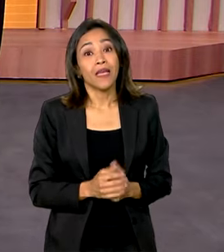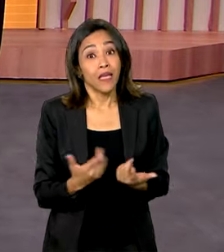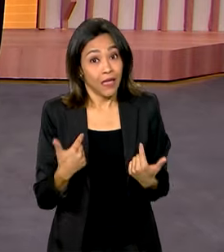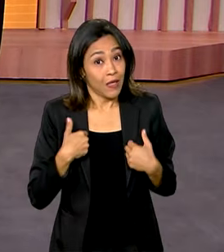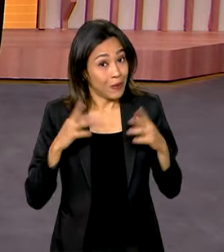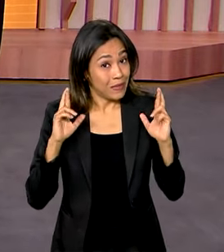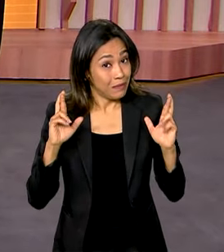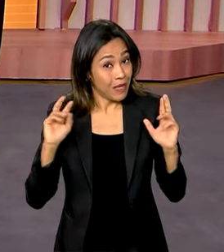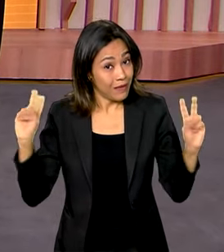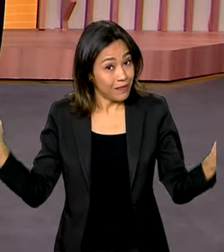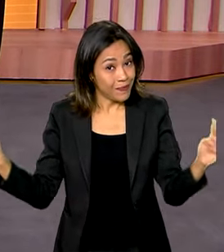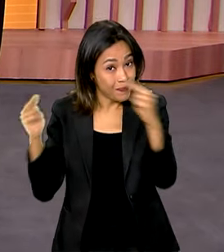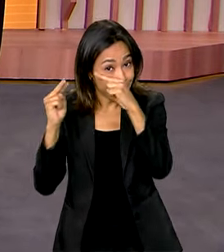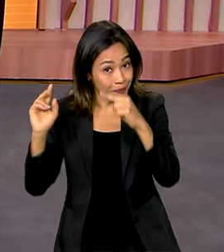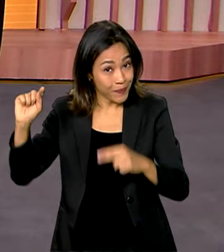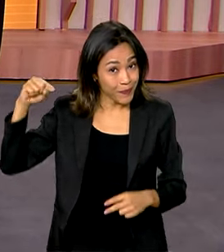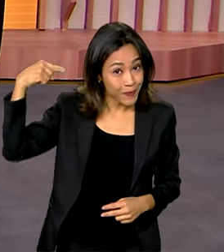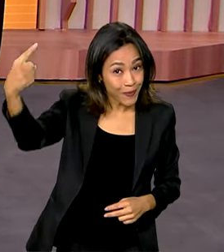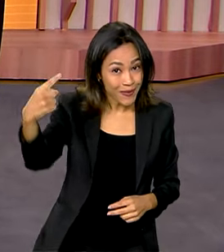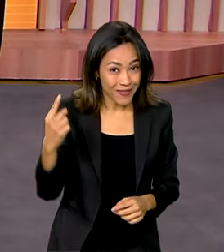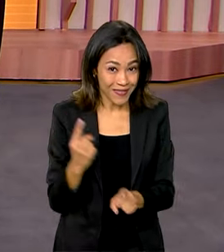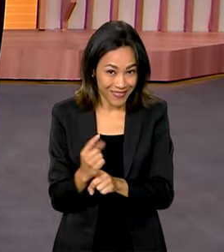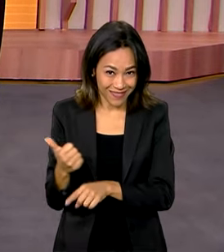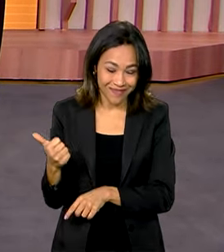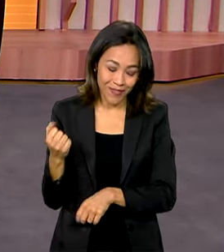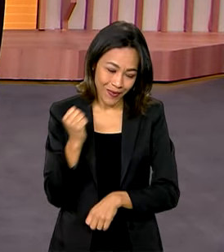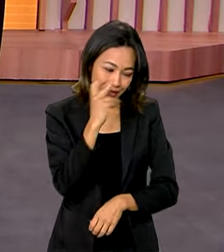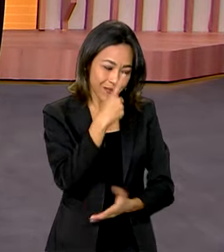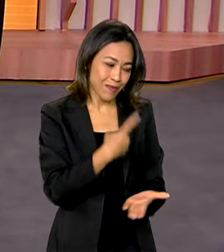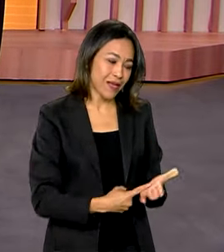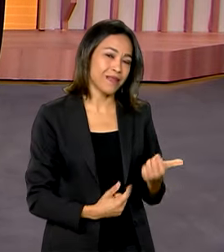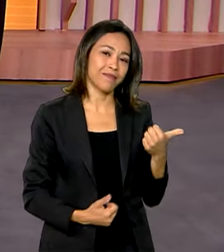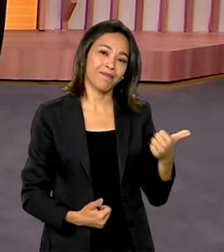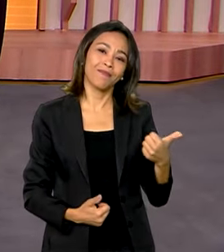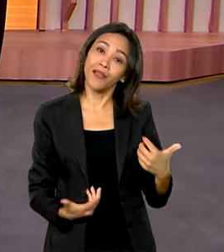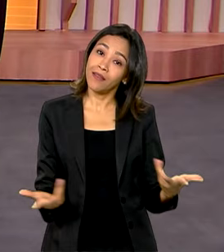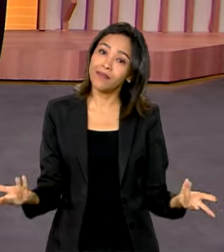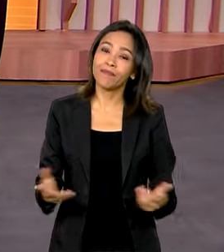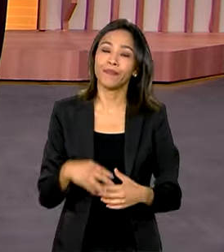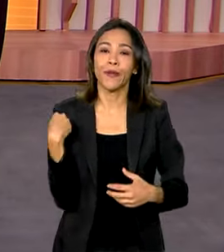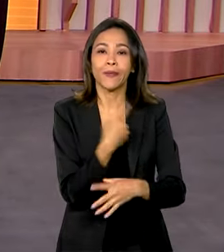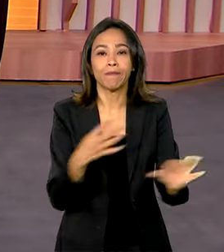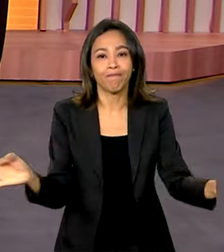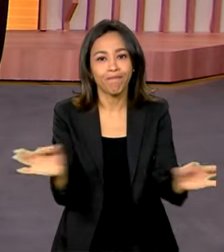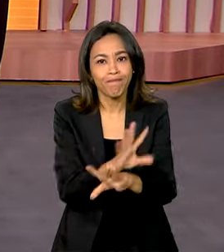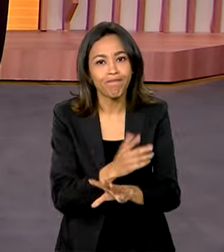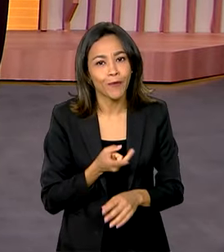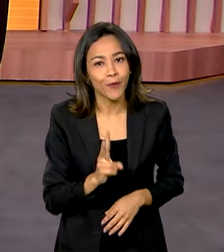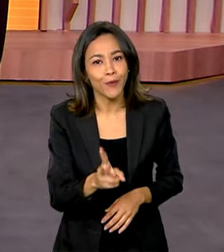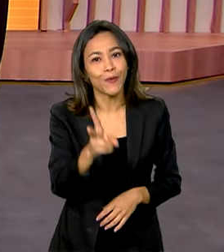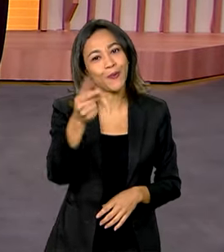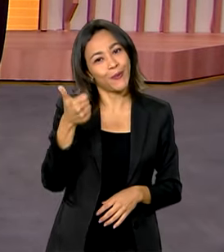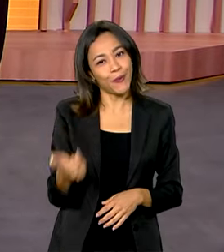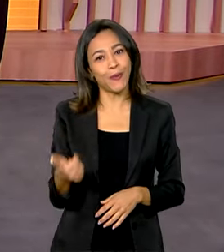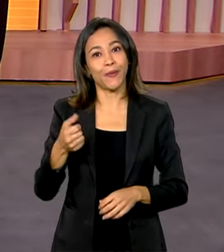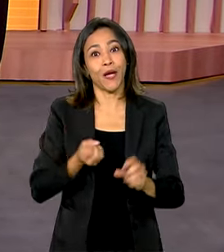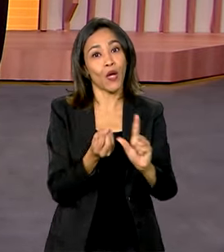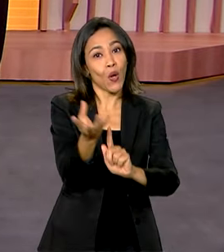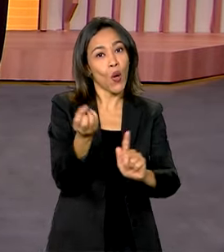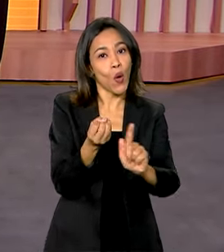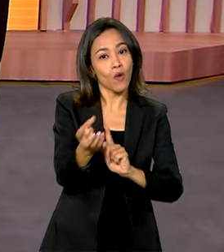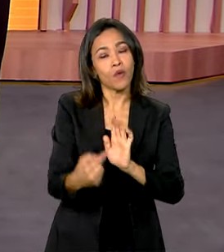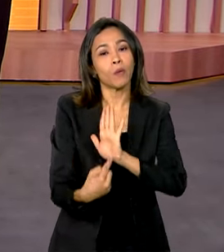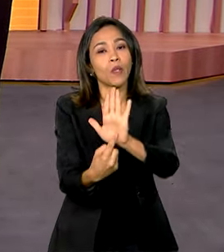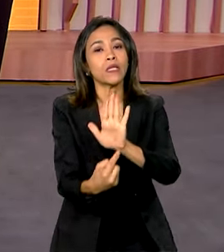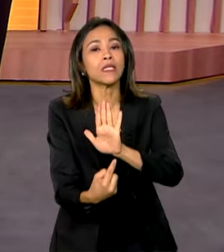E eu espero você no próximo Bom Dia do Ministro. Fechado, querida. E é isso. O Brasil em Dia fica por aqui, mas o Canal Gov segue com a programação,